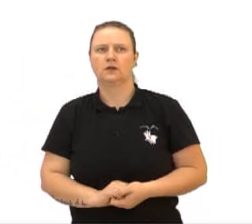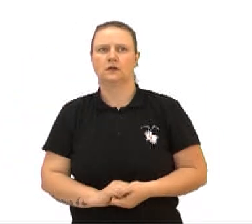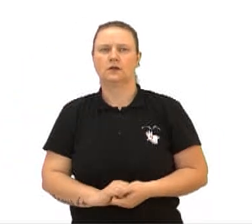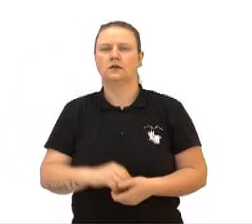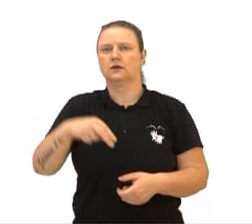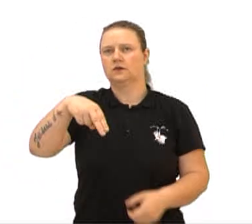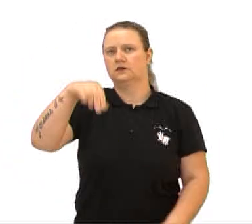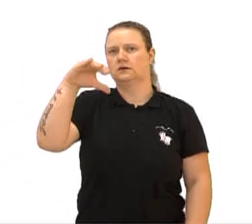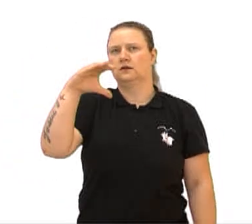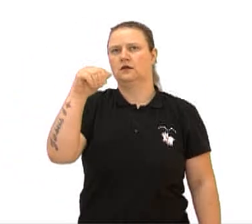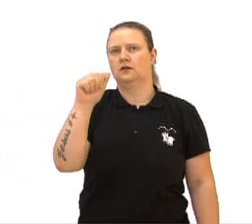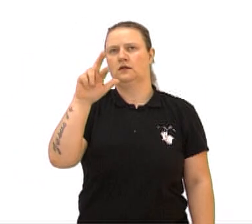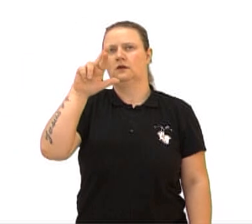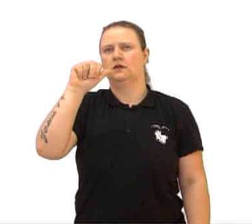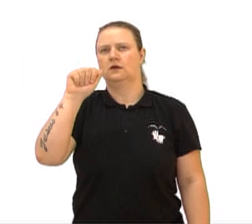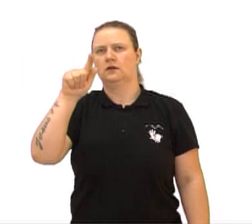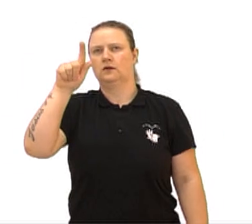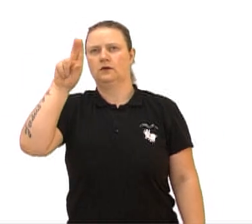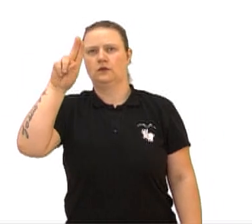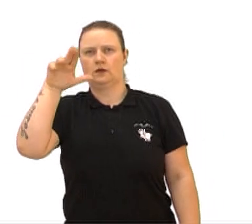e Nicarágua.